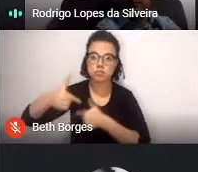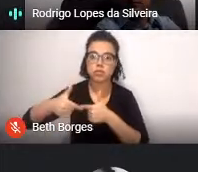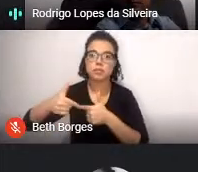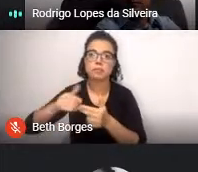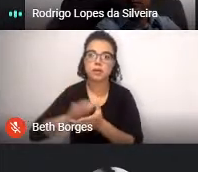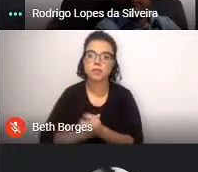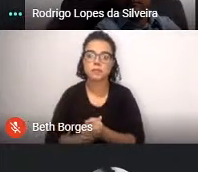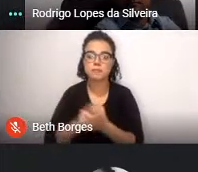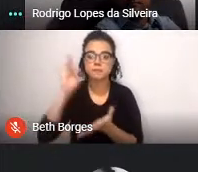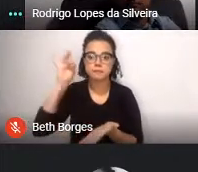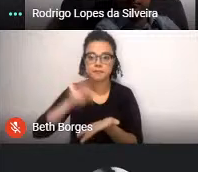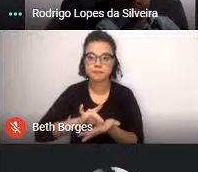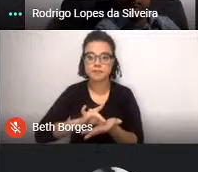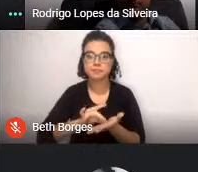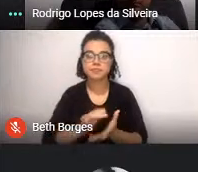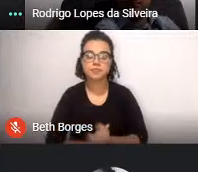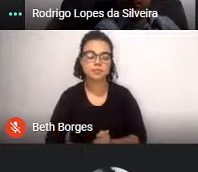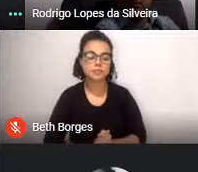passar, Rafael.